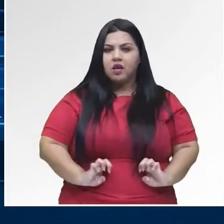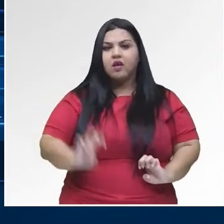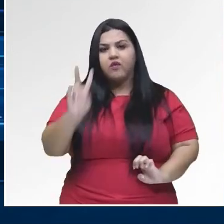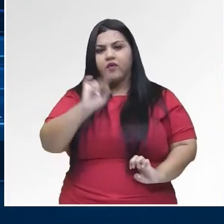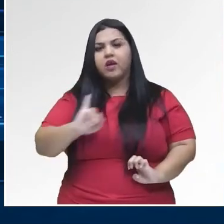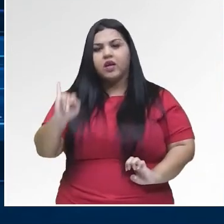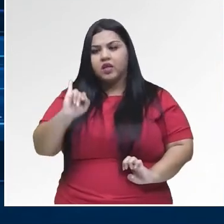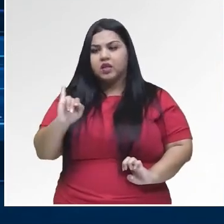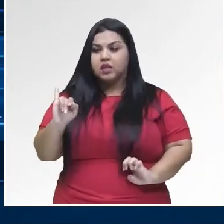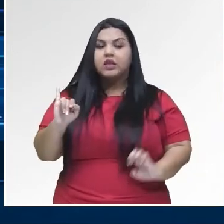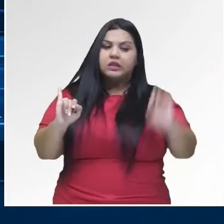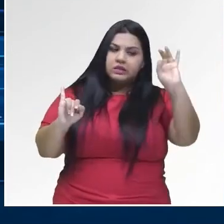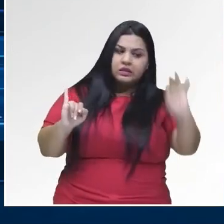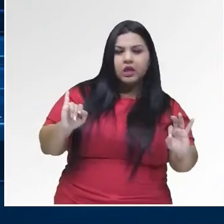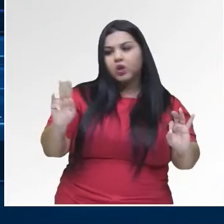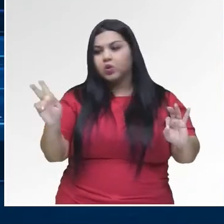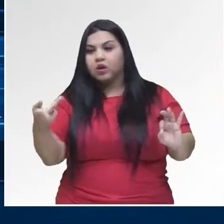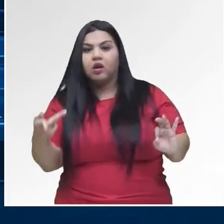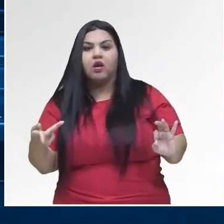que isso está certo ou está errado.